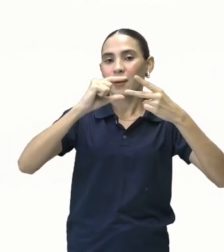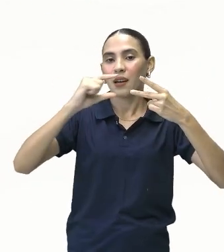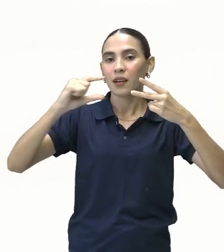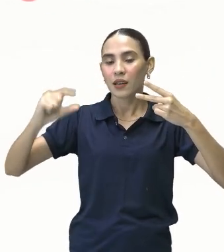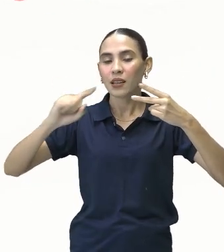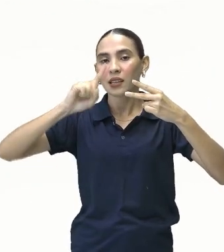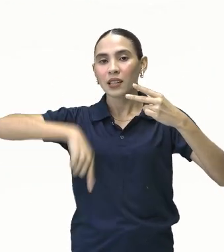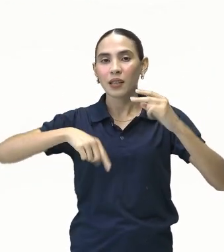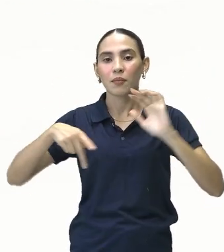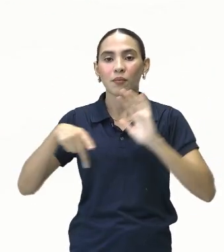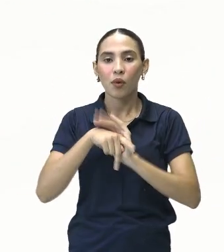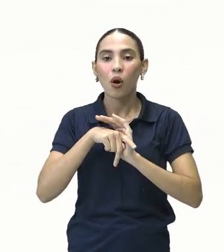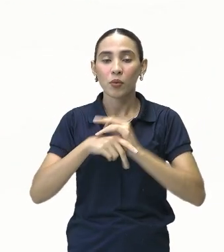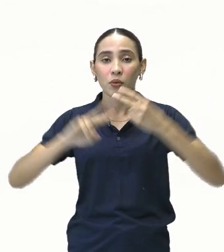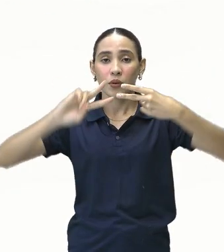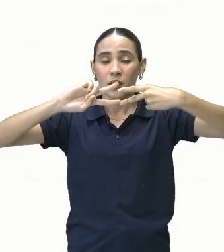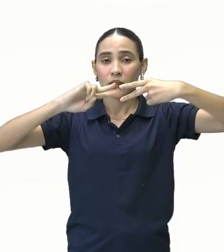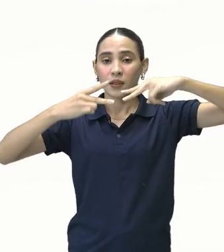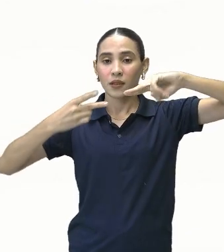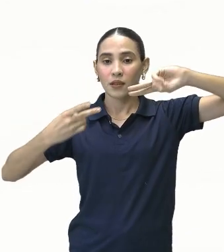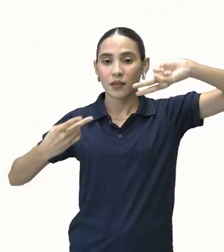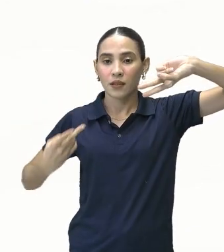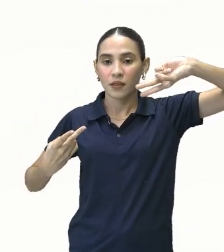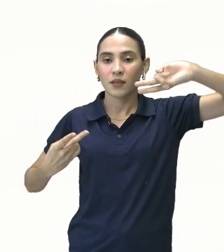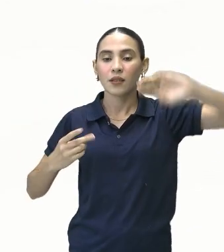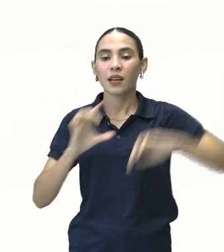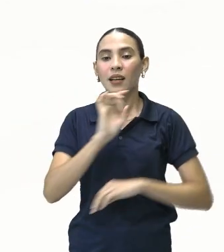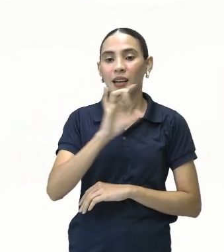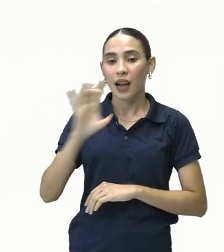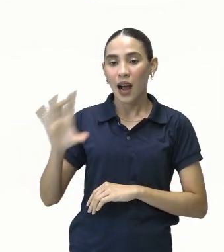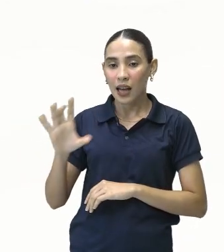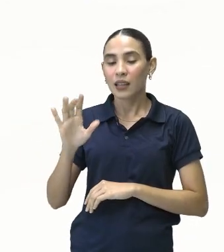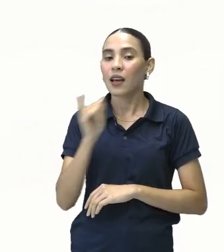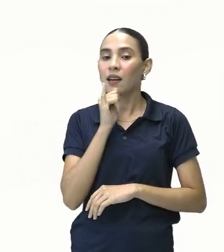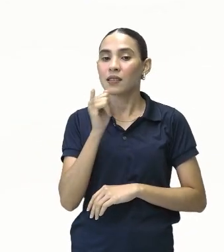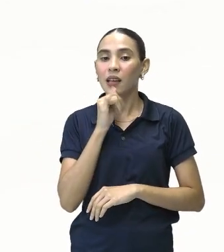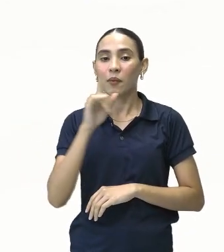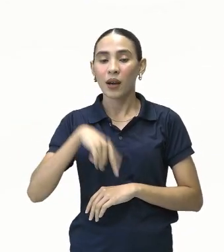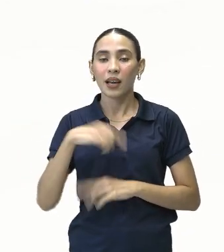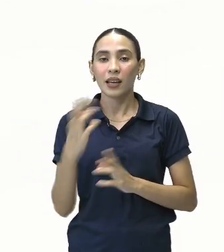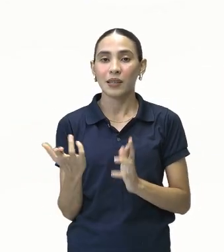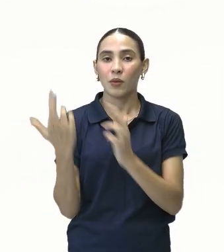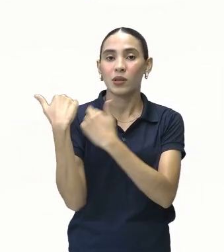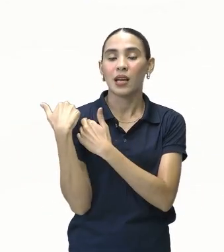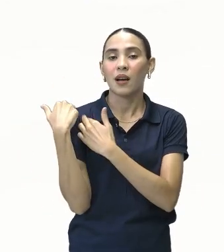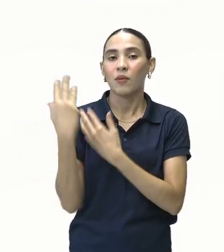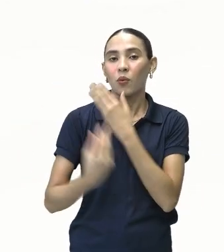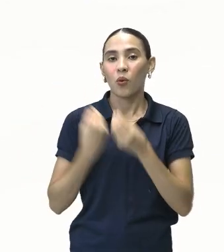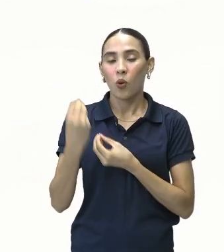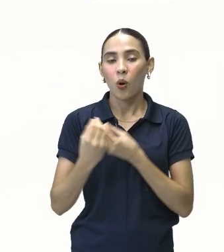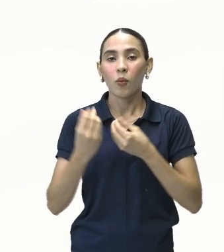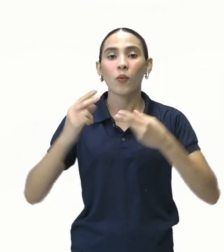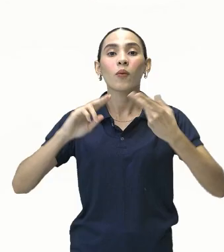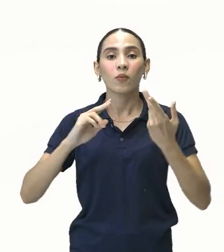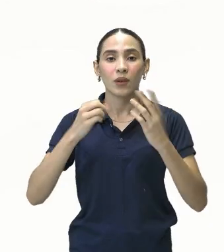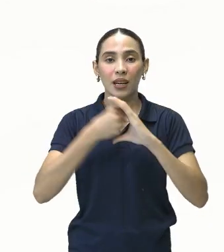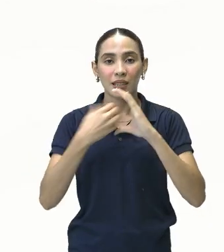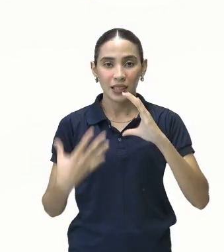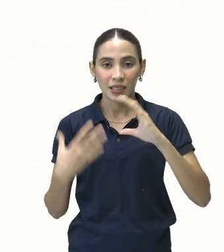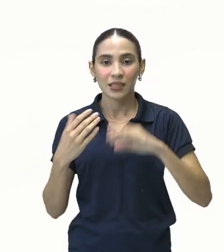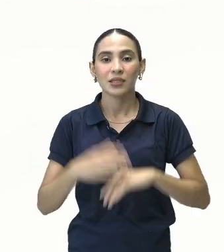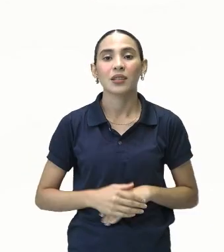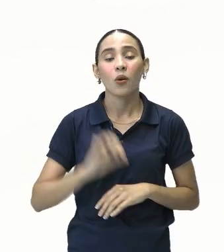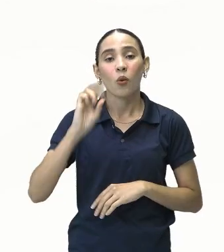que são partes desse DNA, e cada genezinho desse aqui vai ser responsável por uma